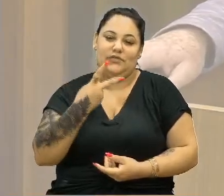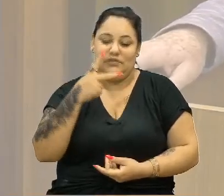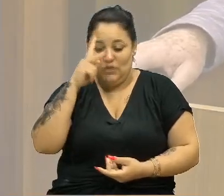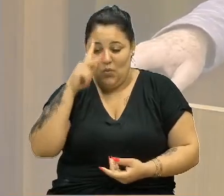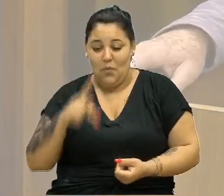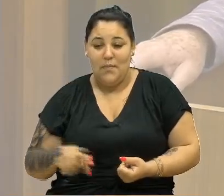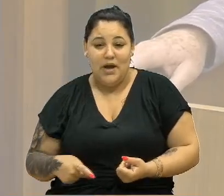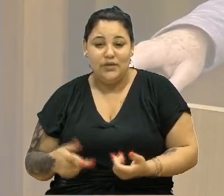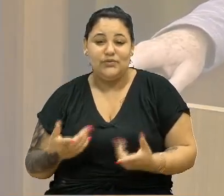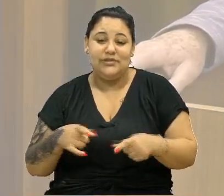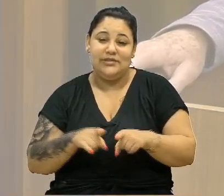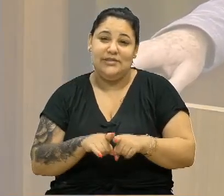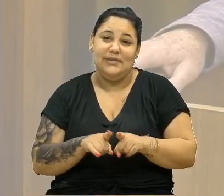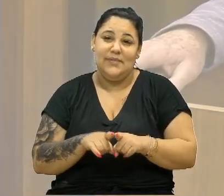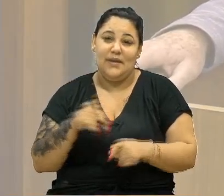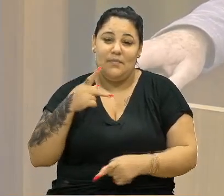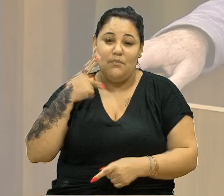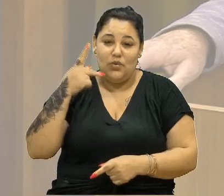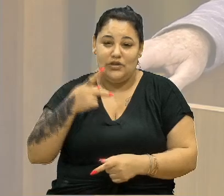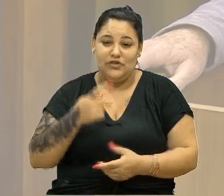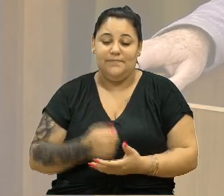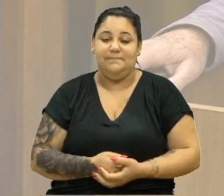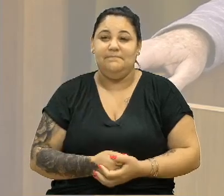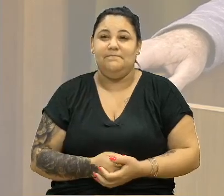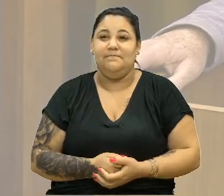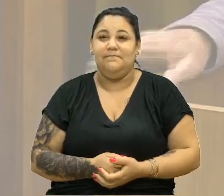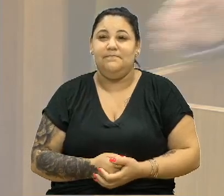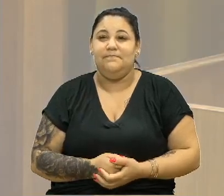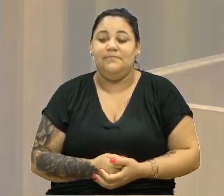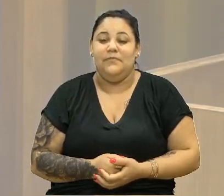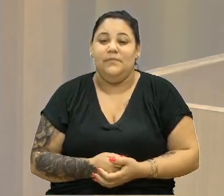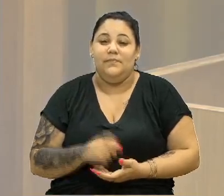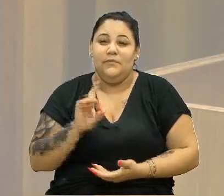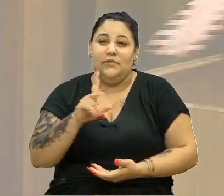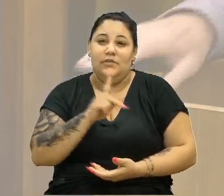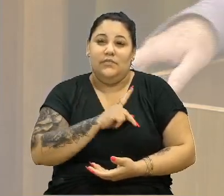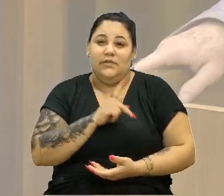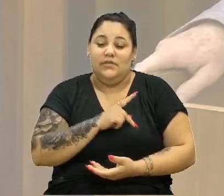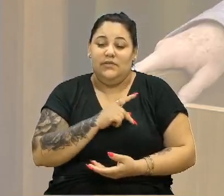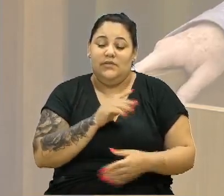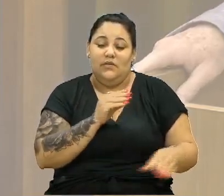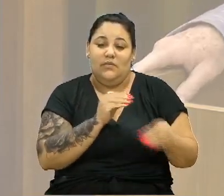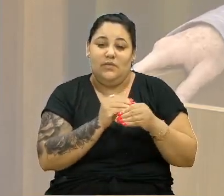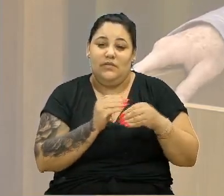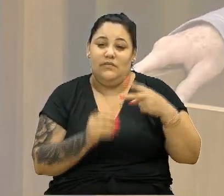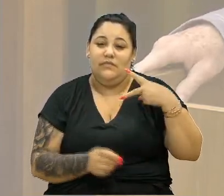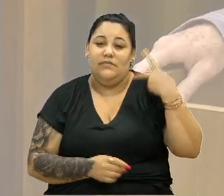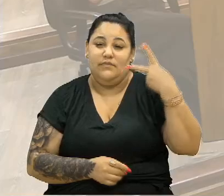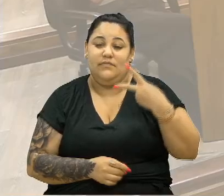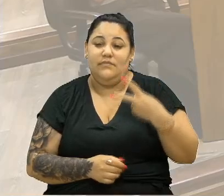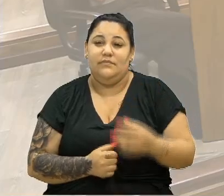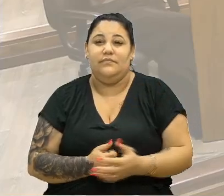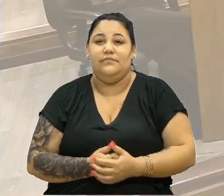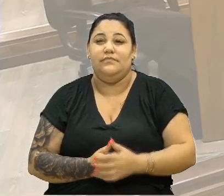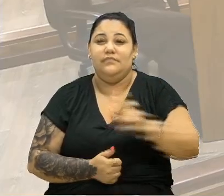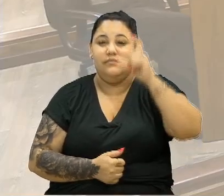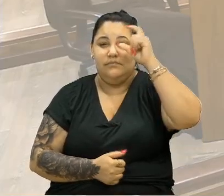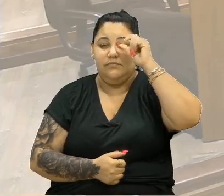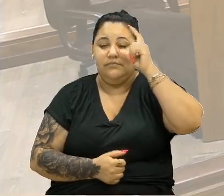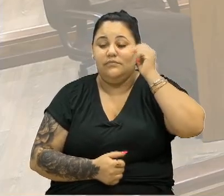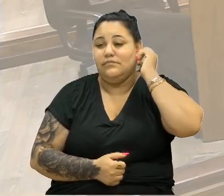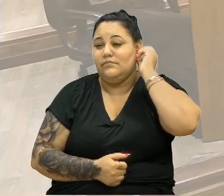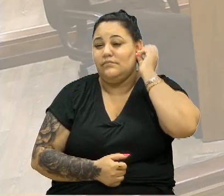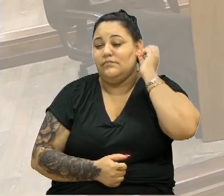humanos e como políticos. Era isso, meu muito obrigado. Uma parte, vereador. Bem rapidinho. Escalco. Parabéns